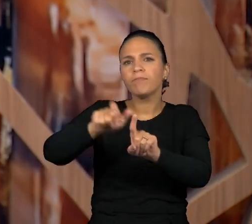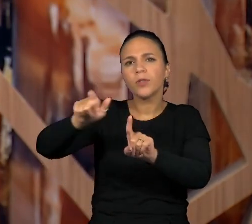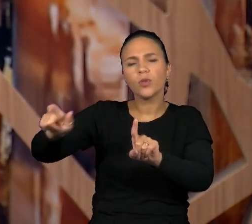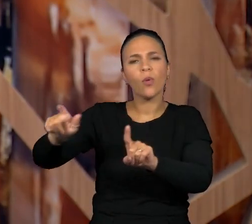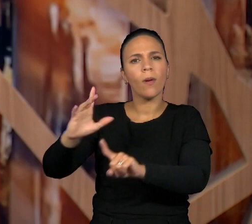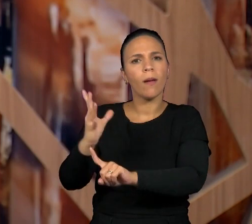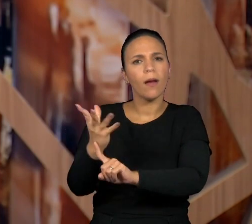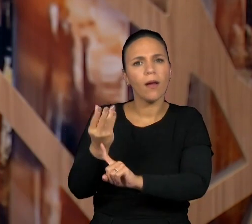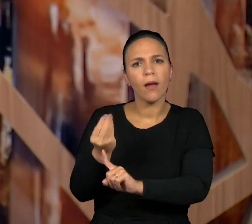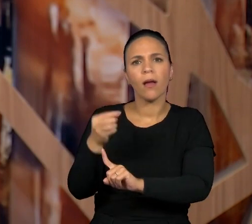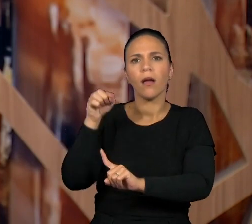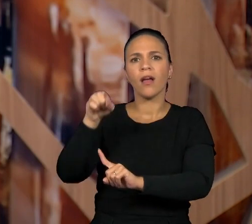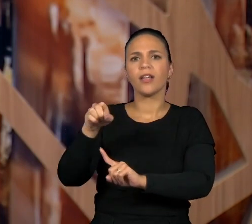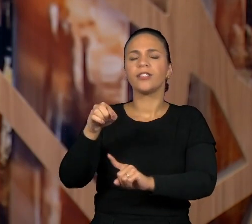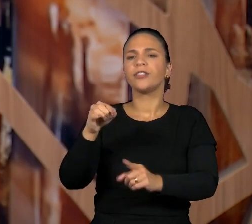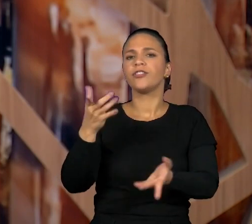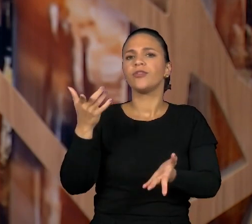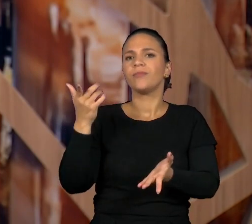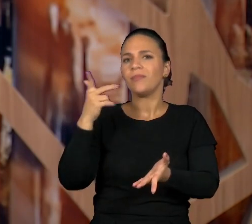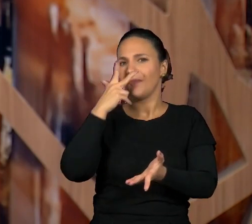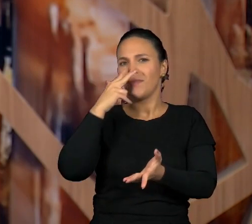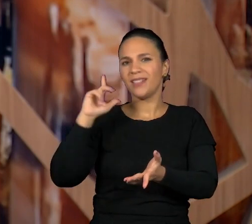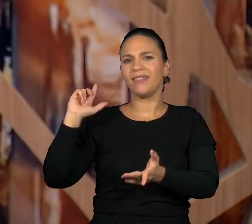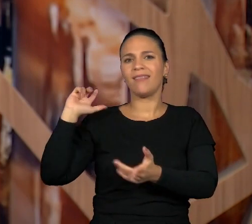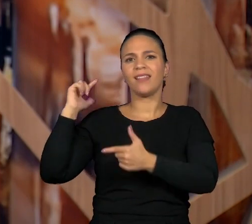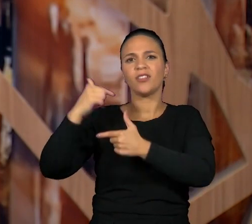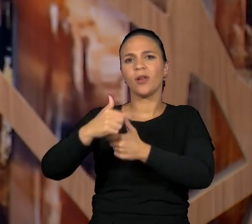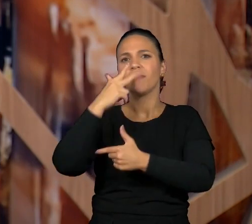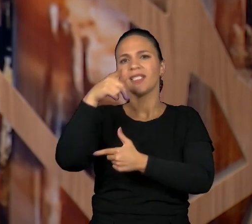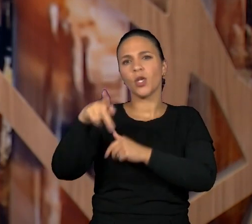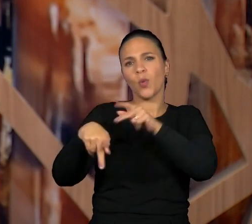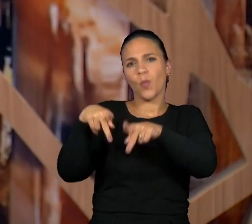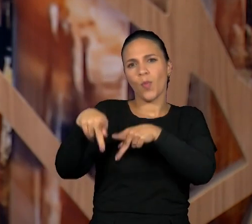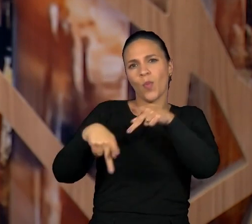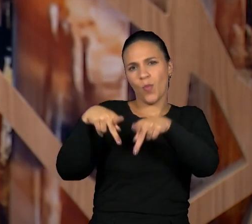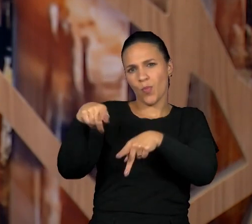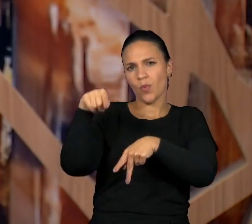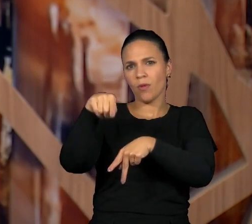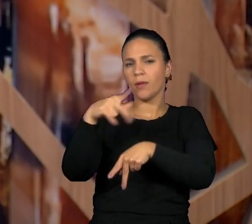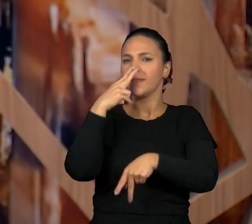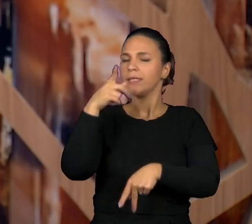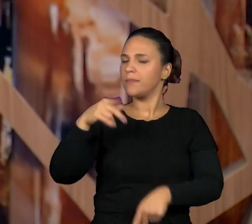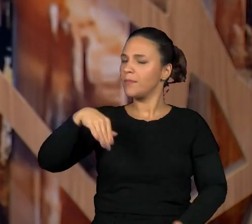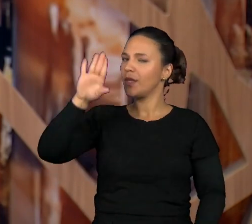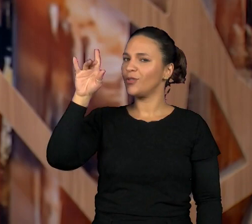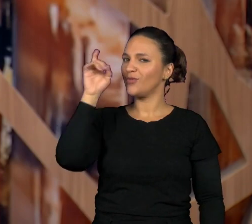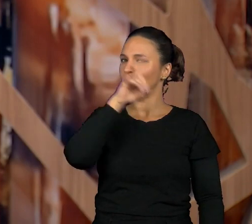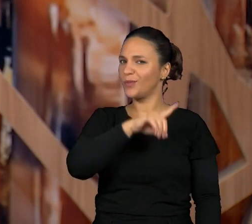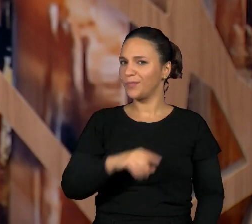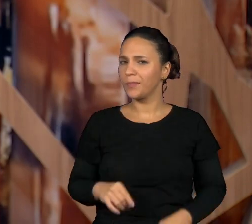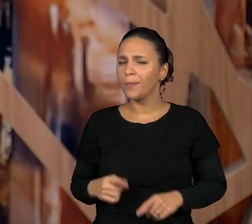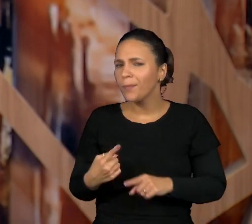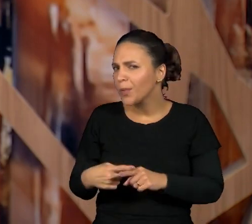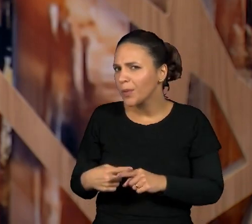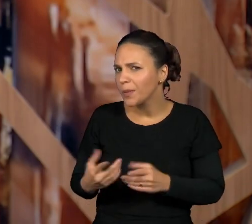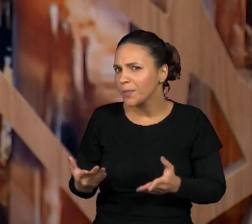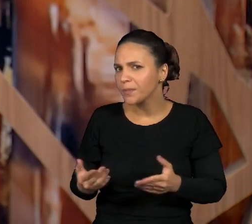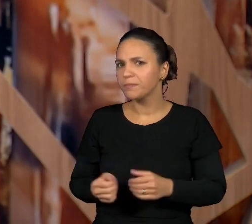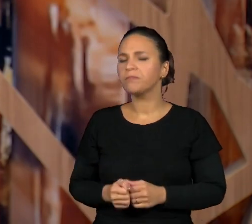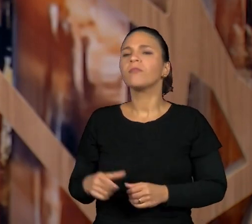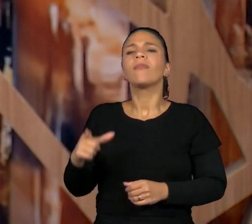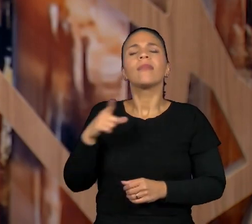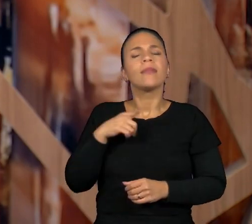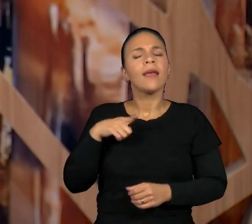artistas convencionalmente chamados de populares, aí a coisa fica bastante mais difícil, porque existe toda